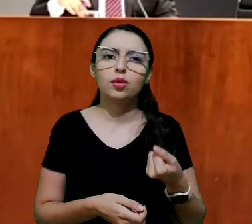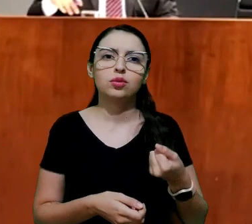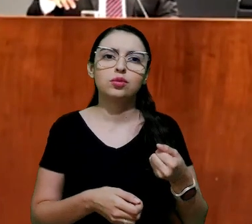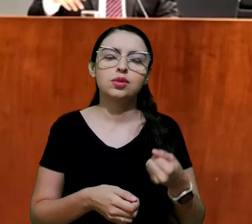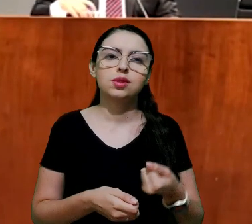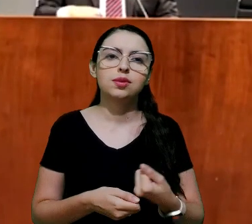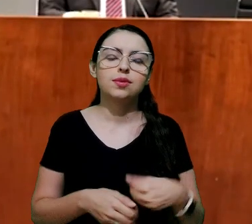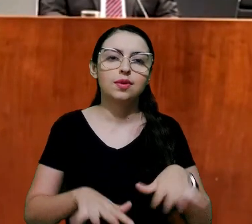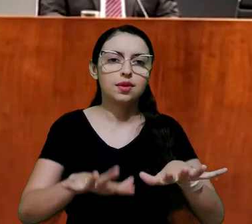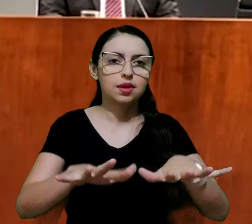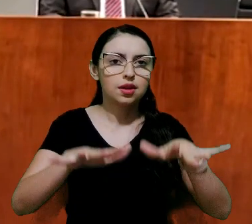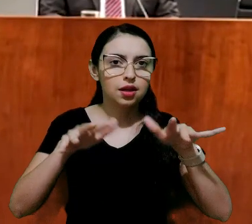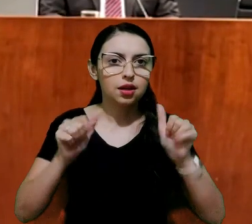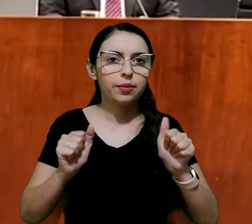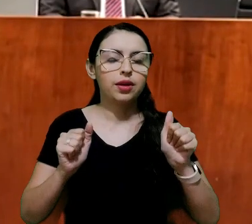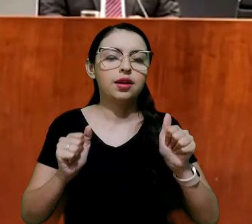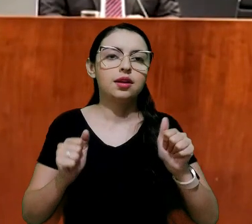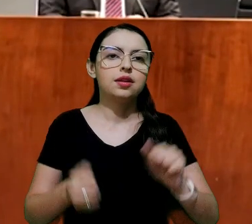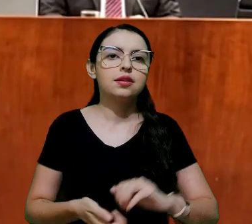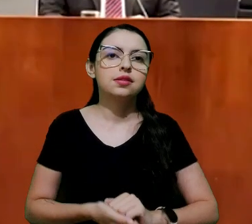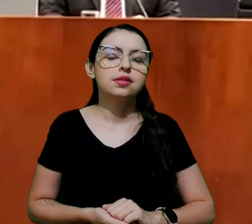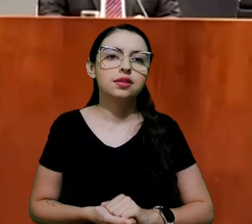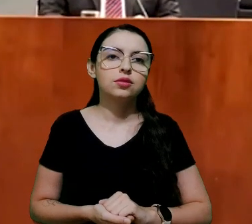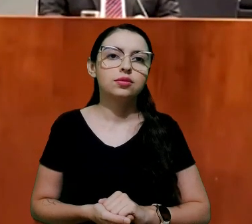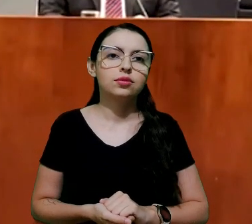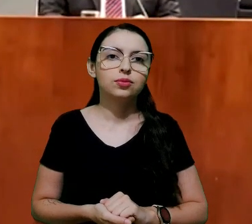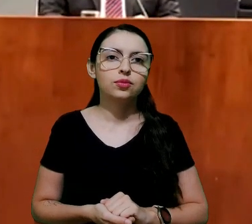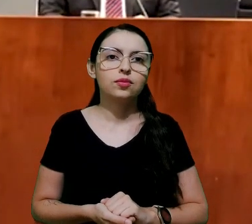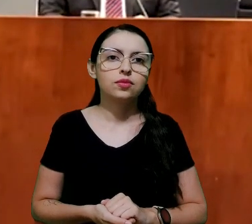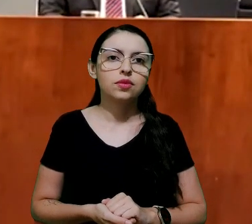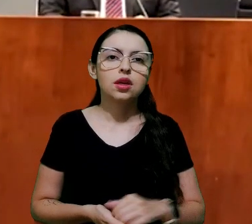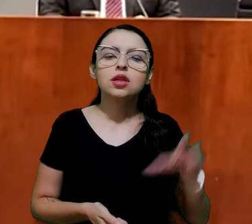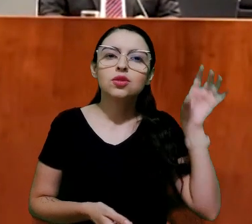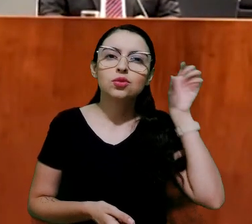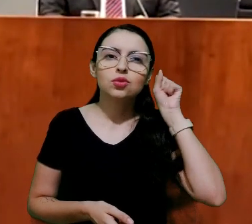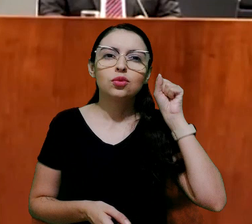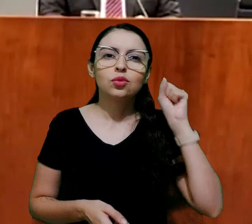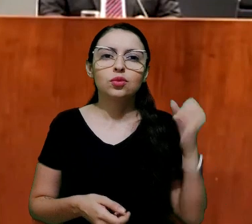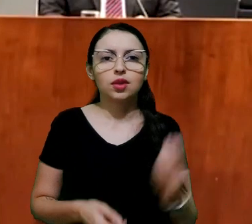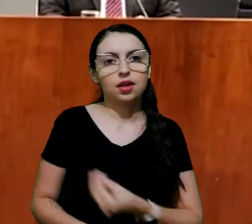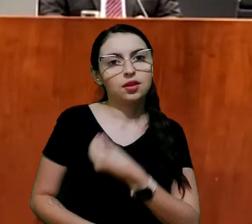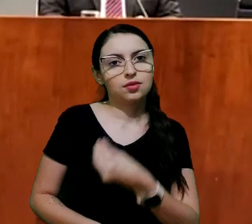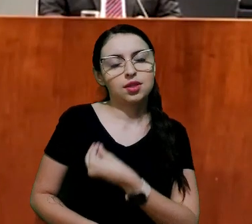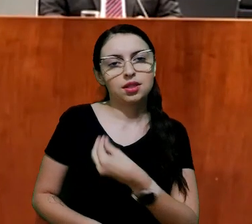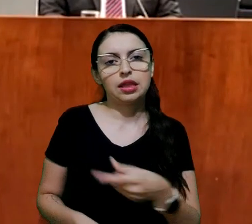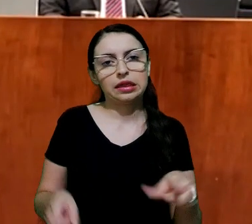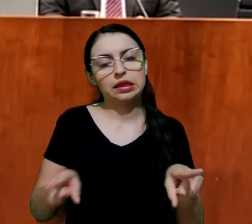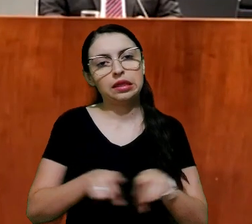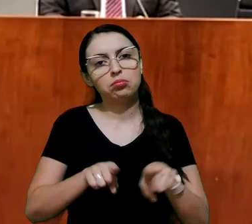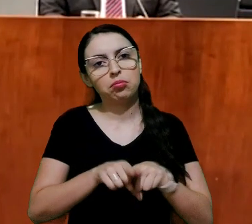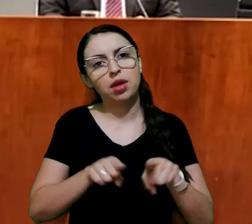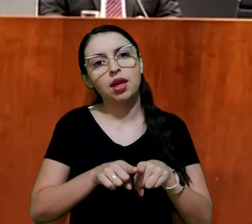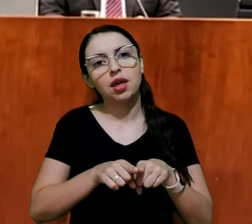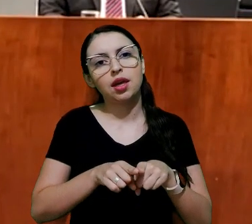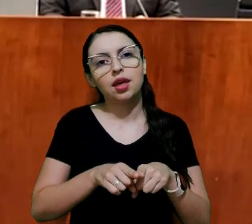Braceiro, que nos honram com presença, e também os que estão à distância.